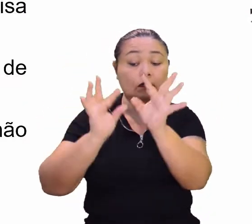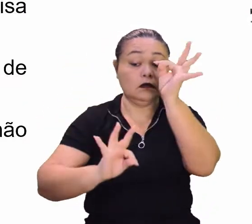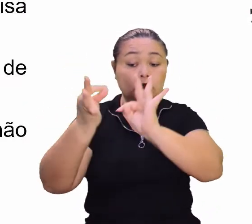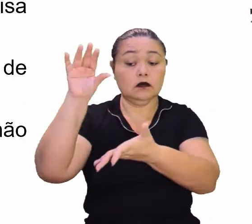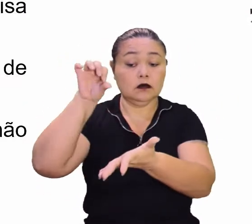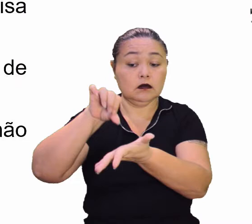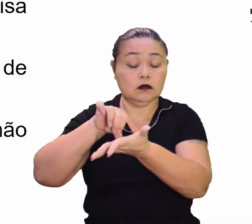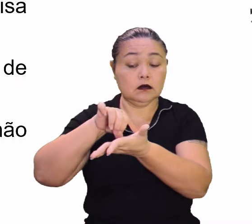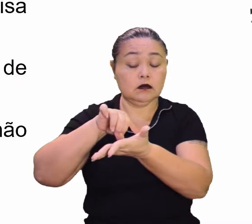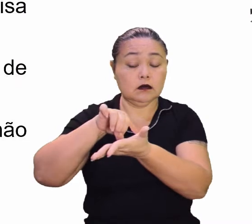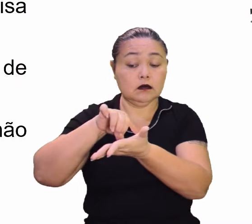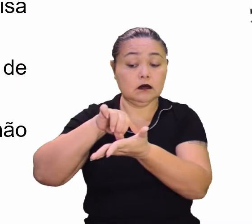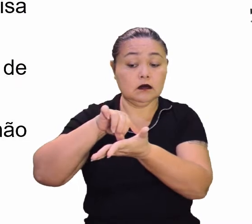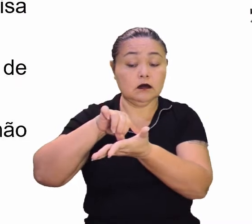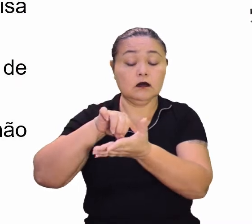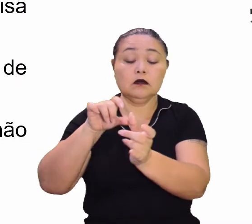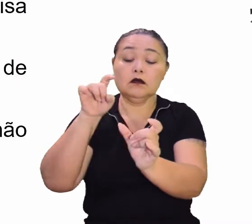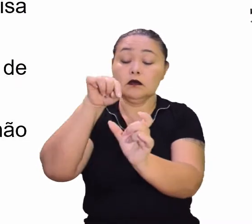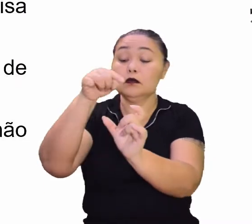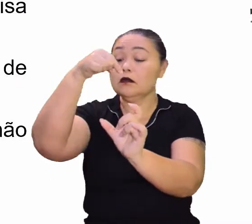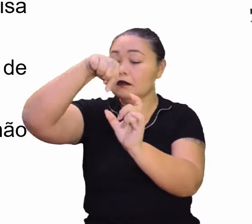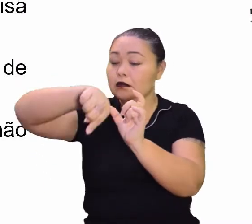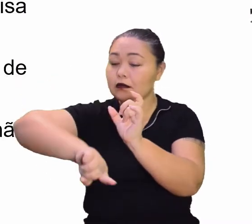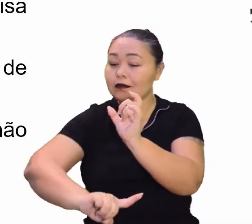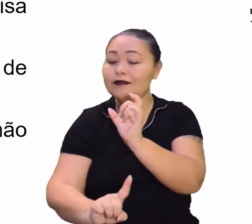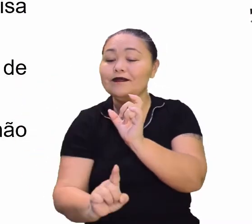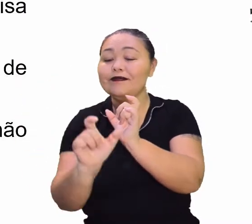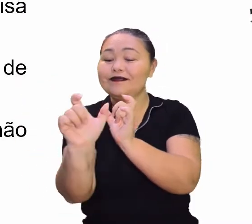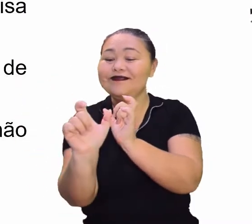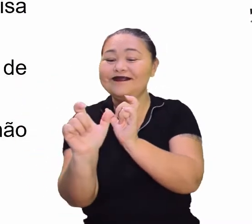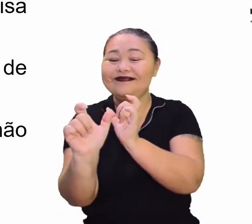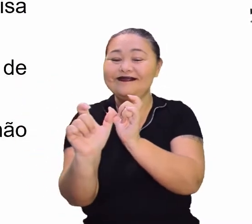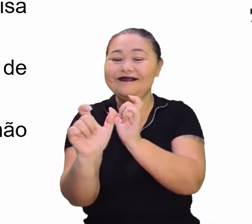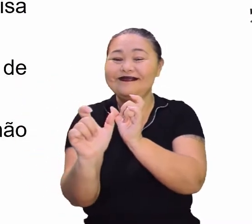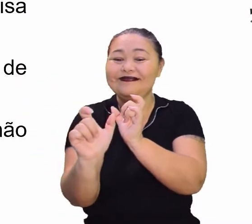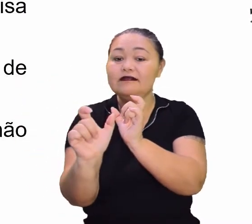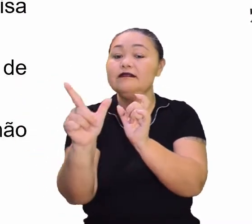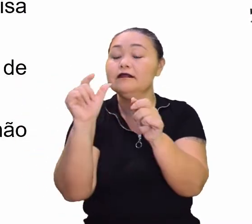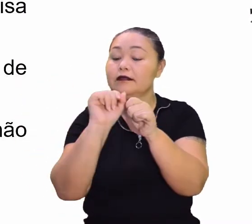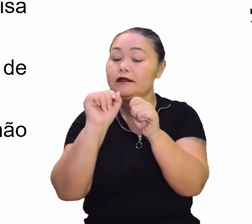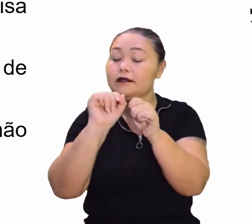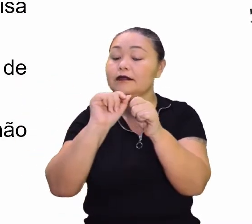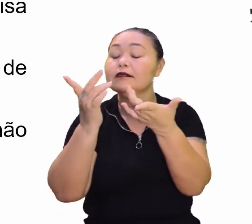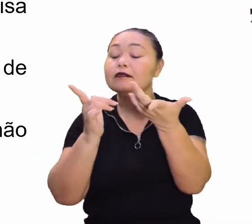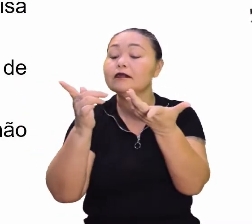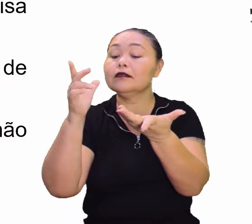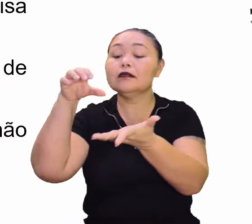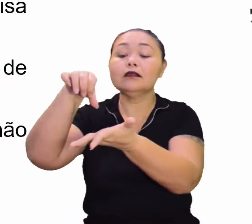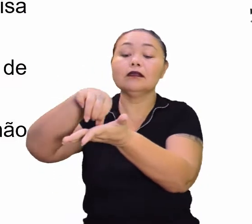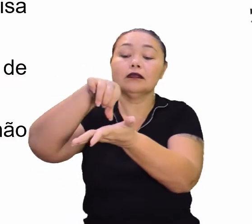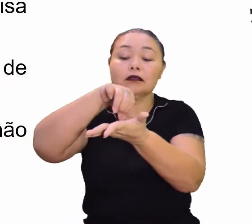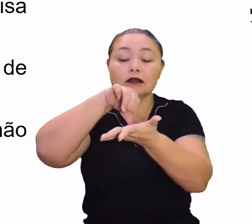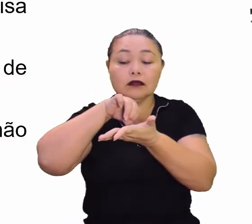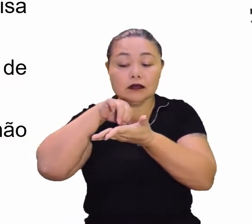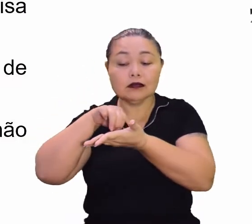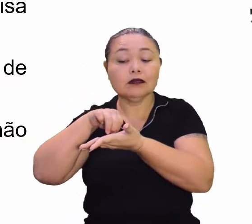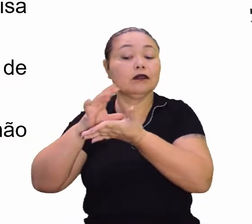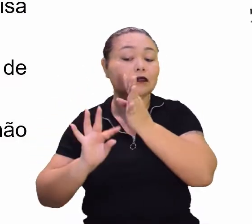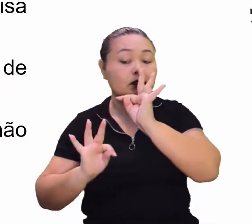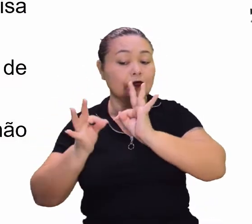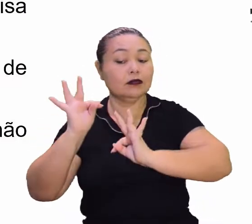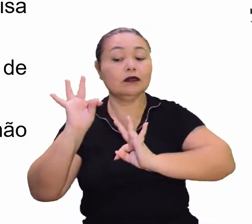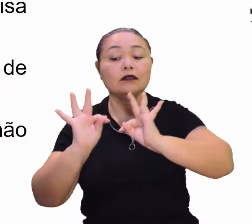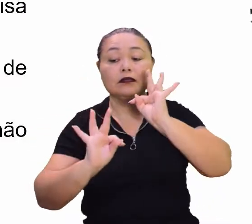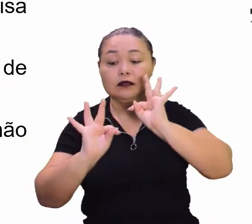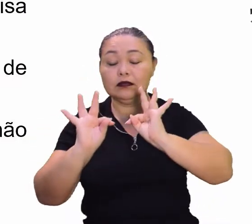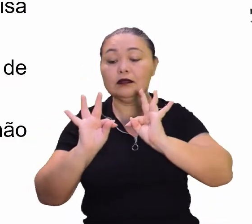tecnopolo, no sentido etimológico, está falando de tecnicidade, um polo com muita